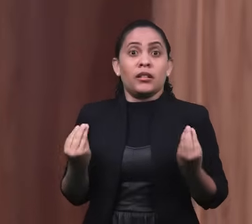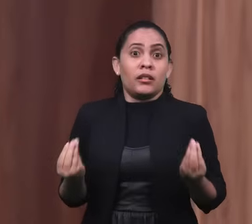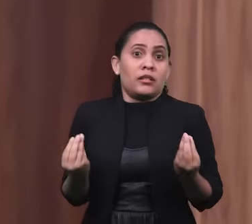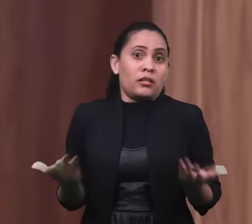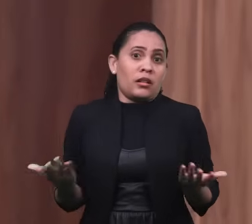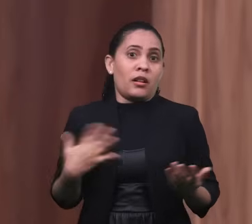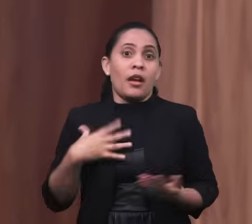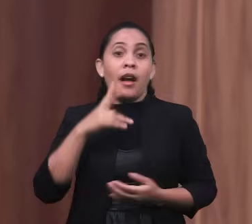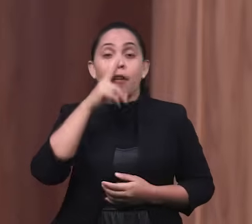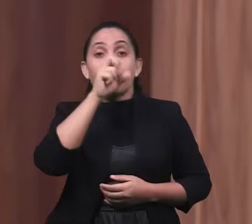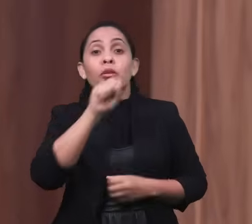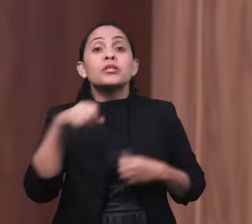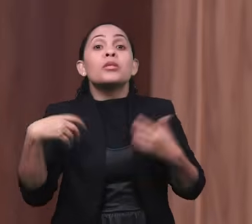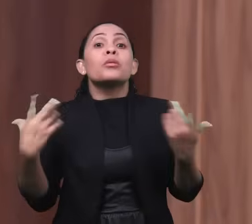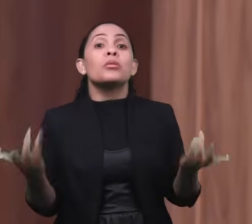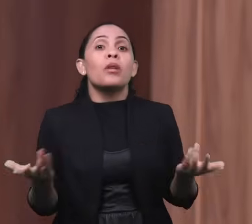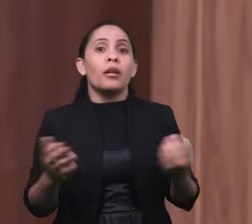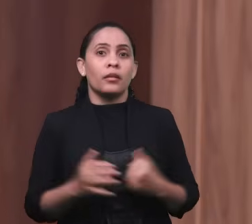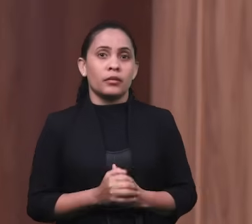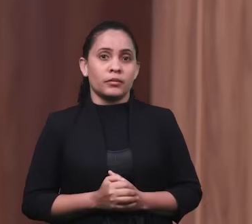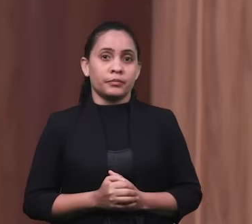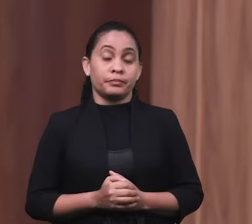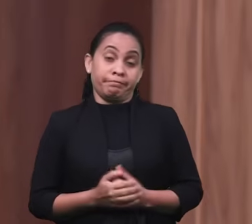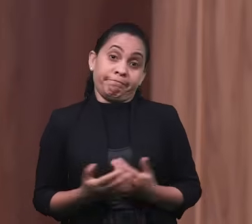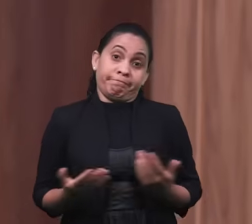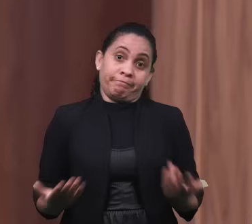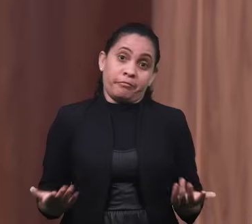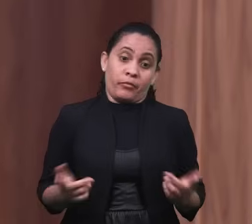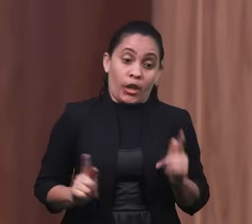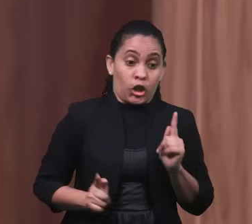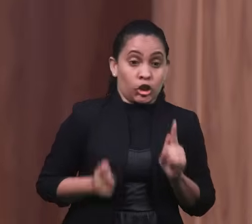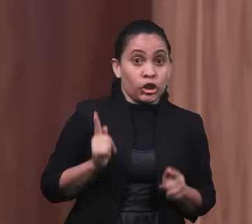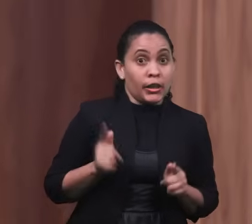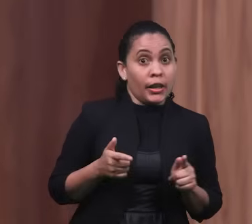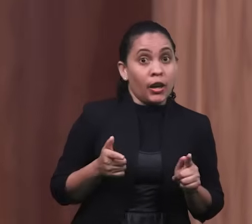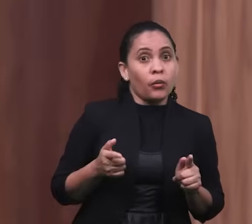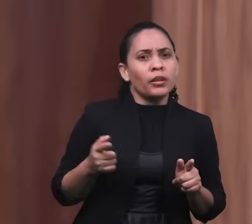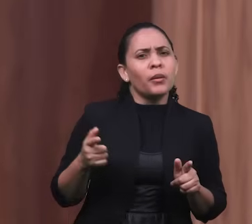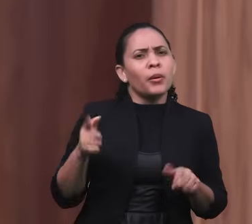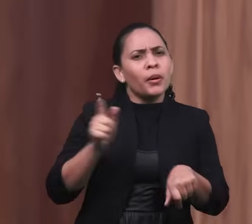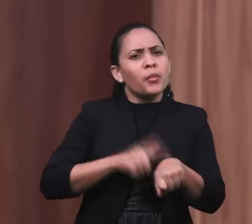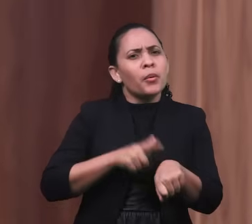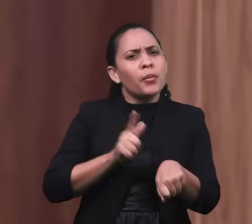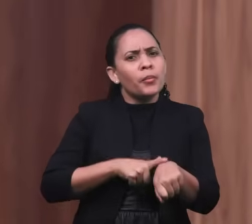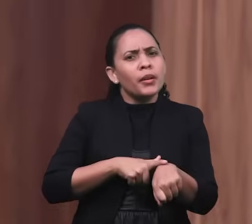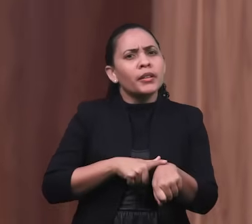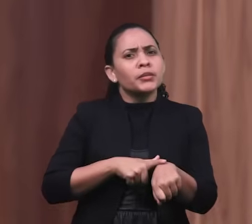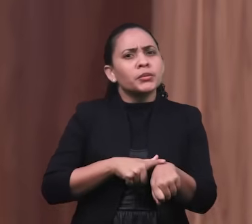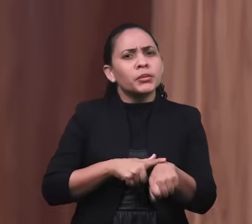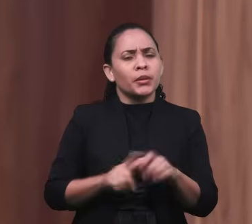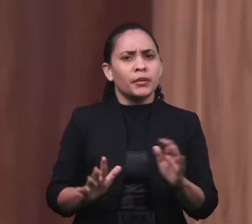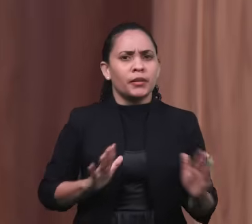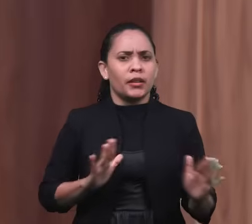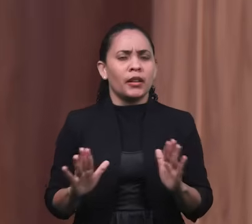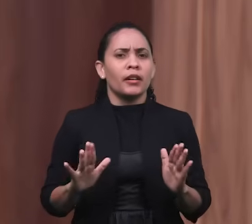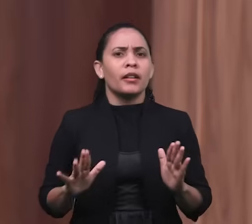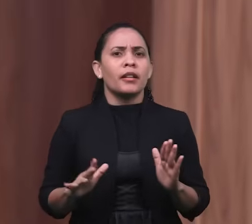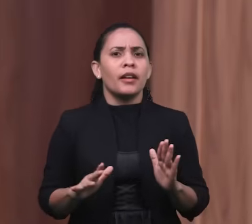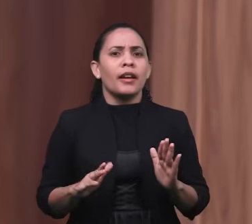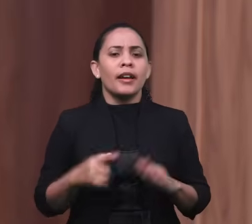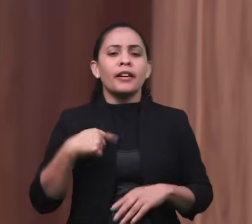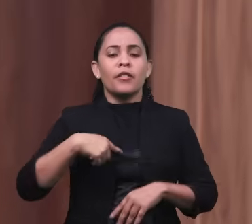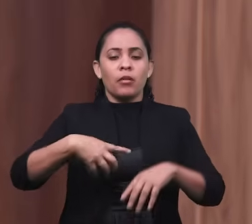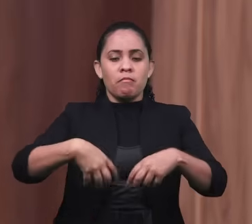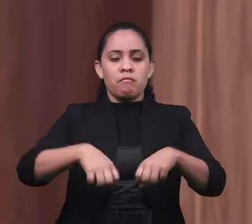verdade a força de Gideão? Gideão, no meio daquela situação toda, na verdade ele estava malhando